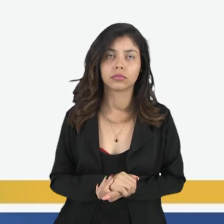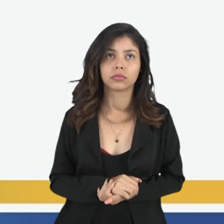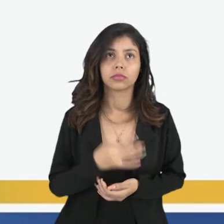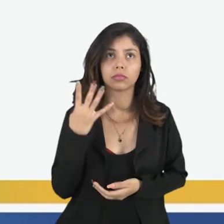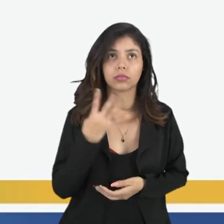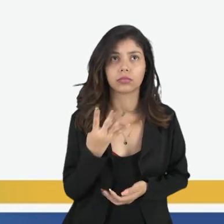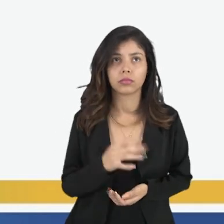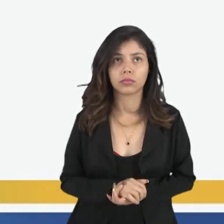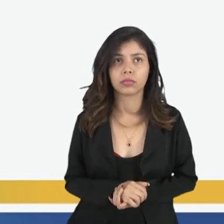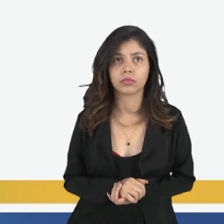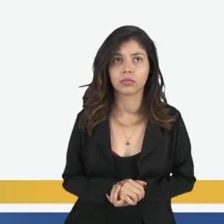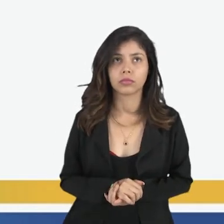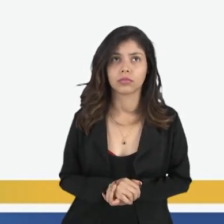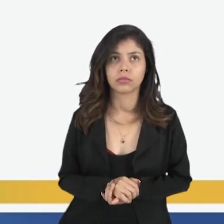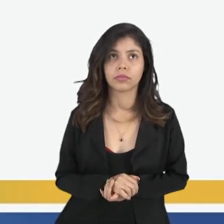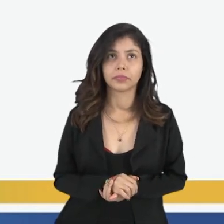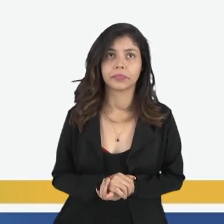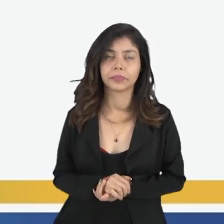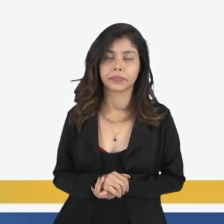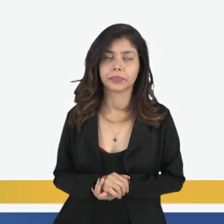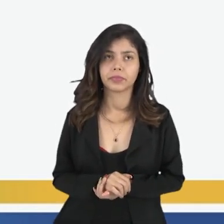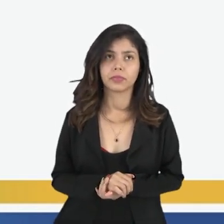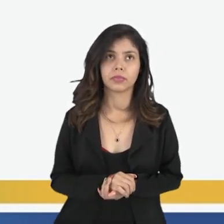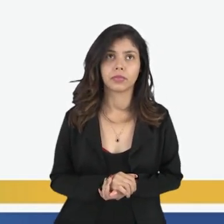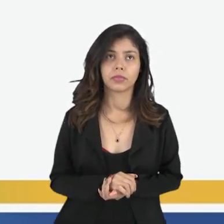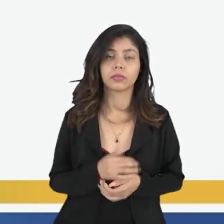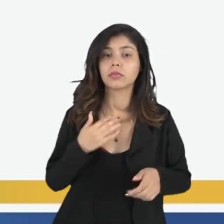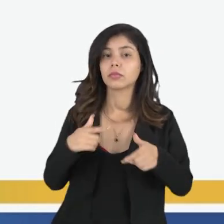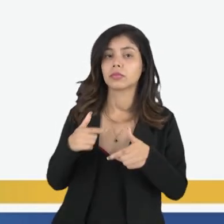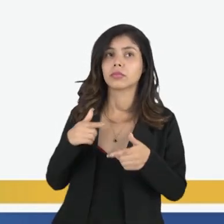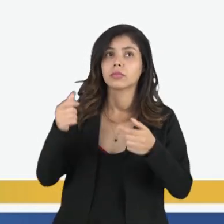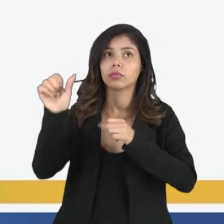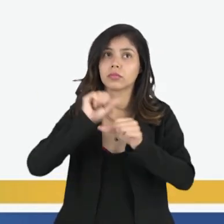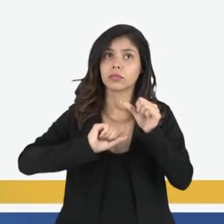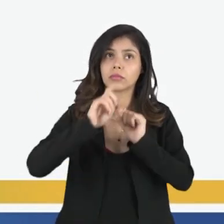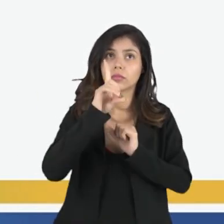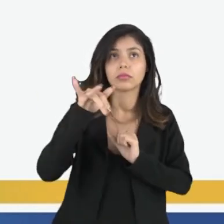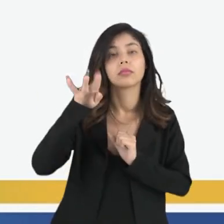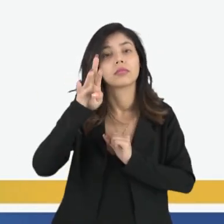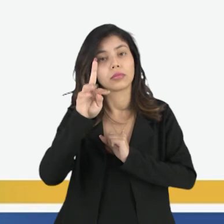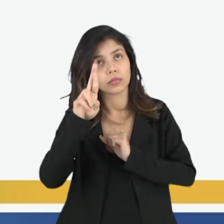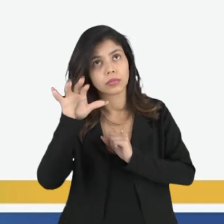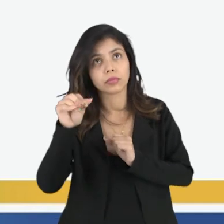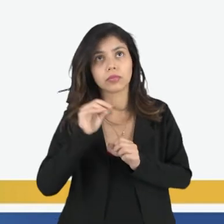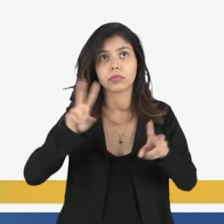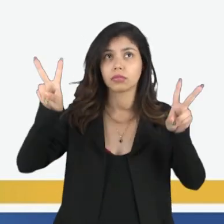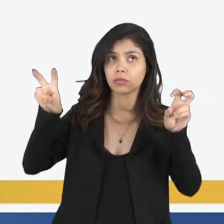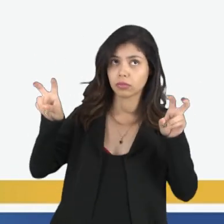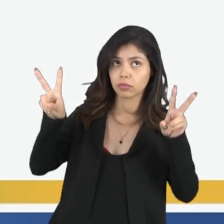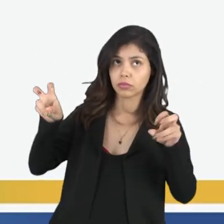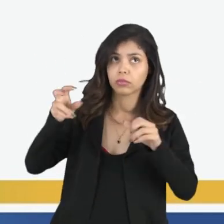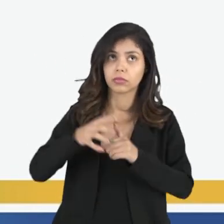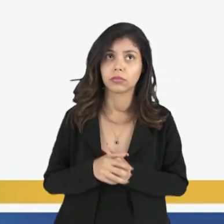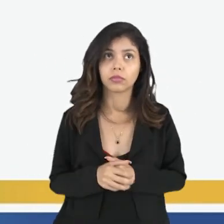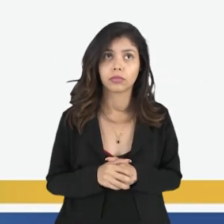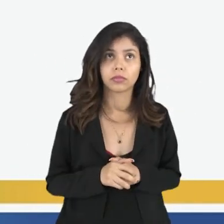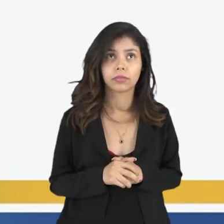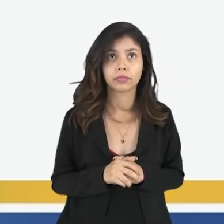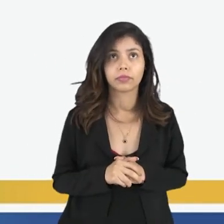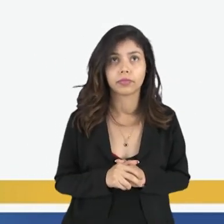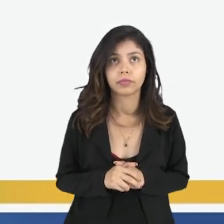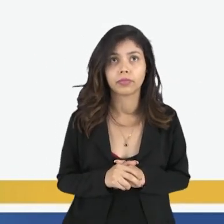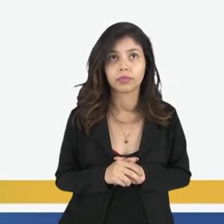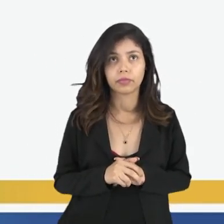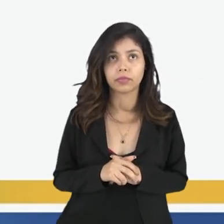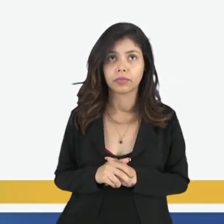E no quarto, ela vai trabalhar as transformações da termodinâmica, e aí